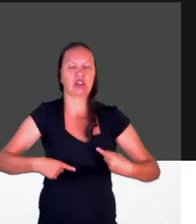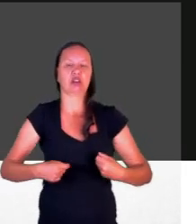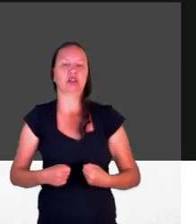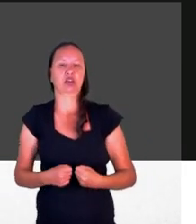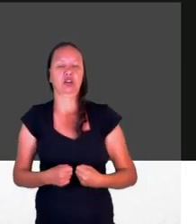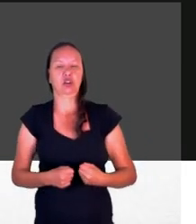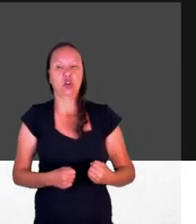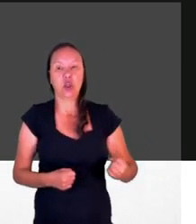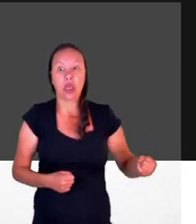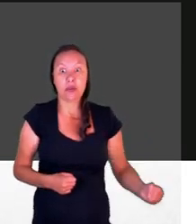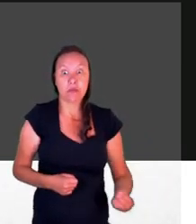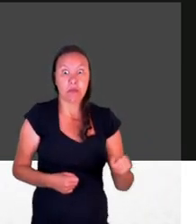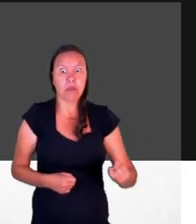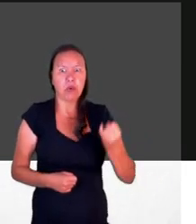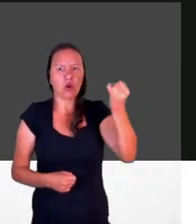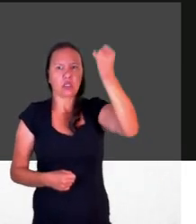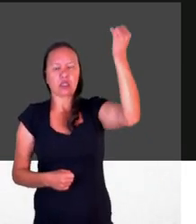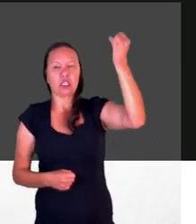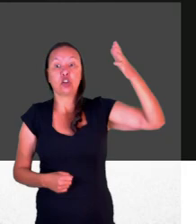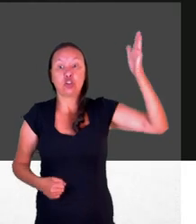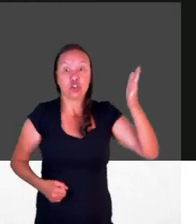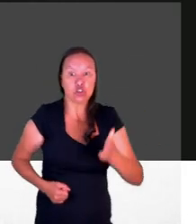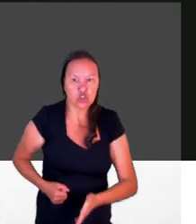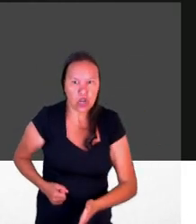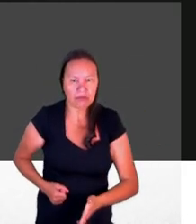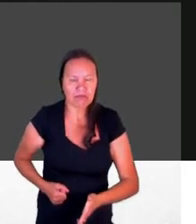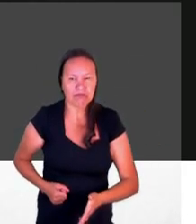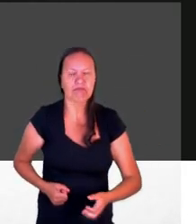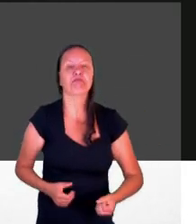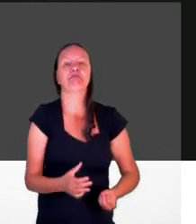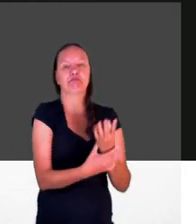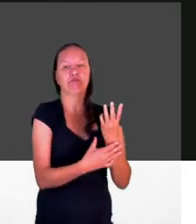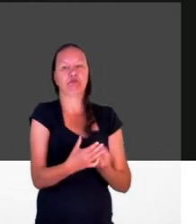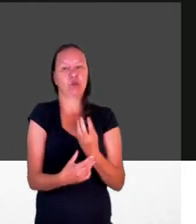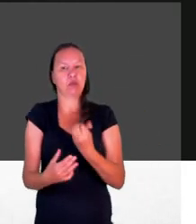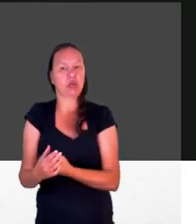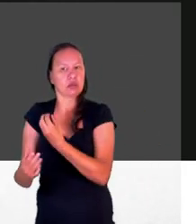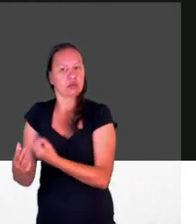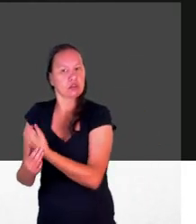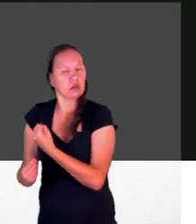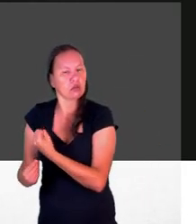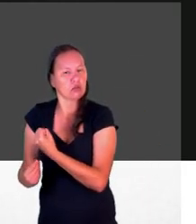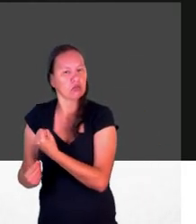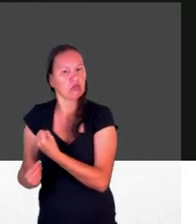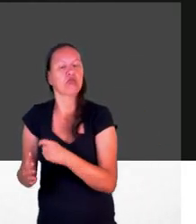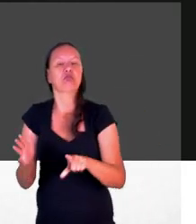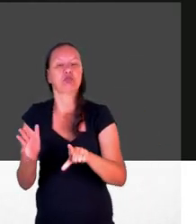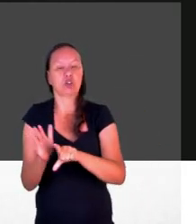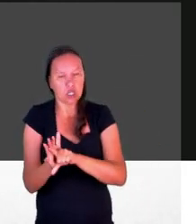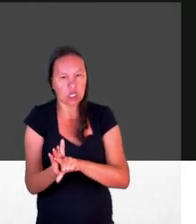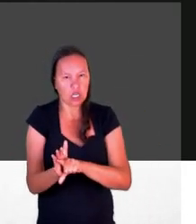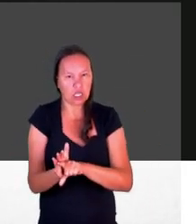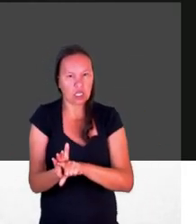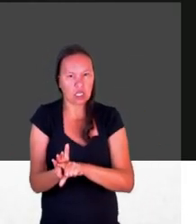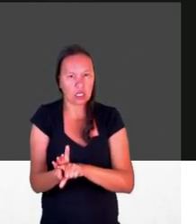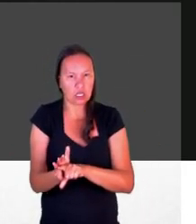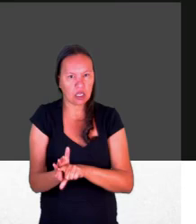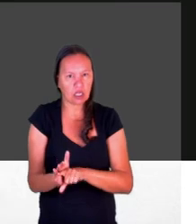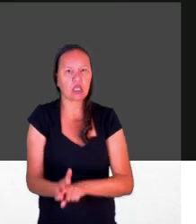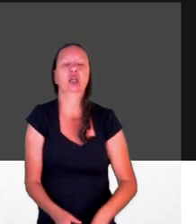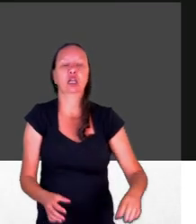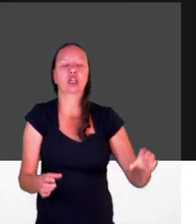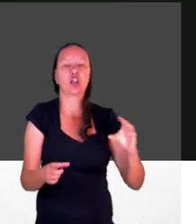é urgente a formação de uma a Constituição de uma constitu